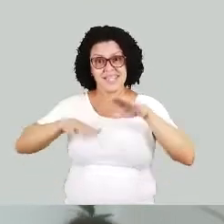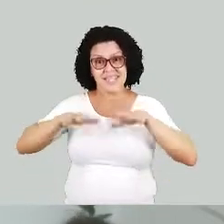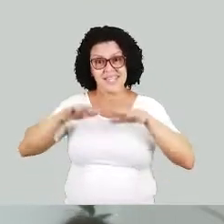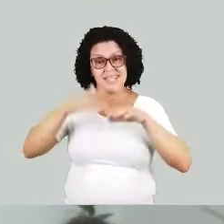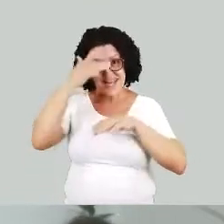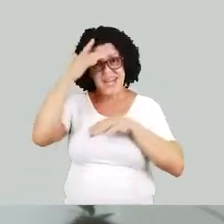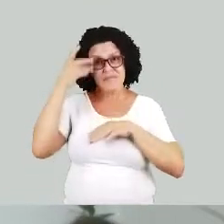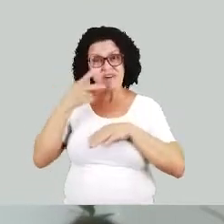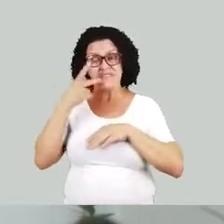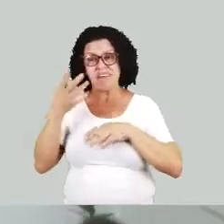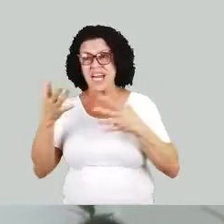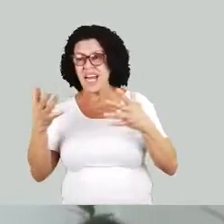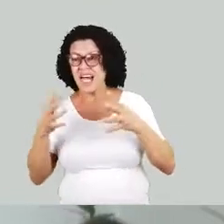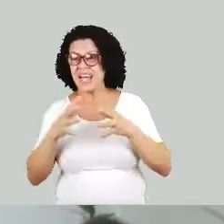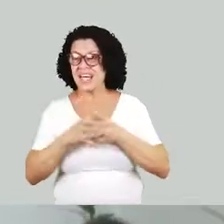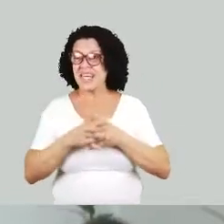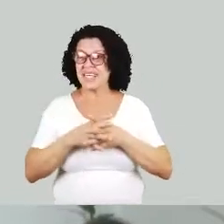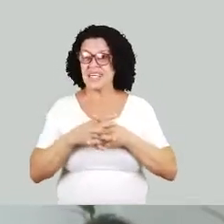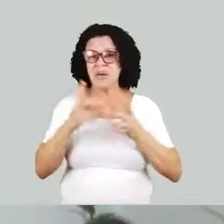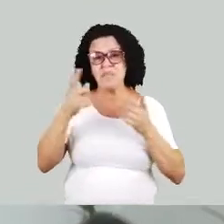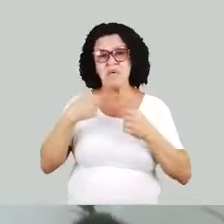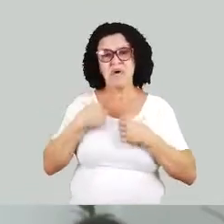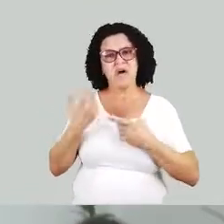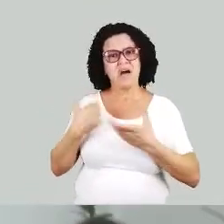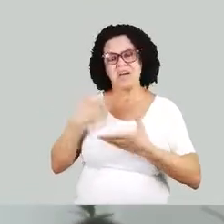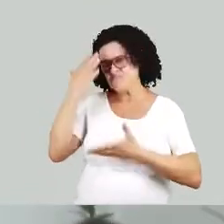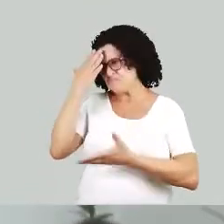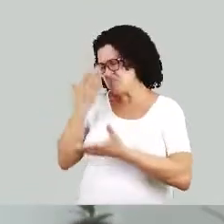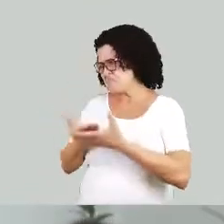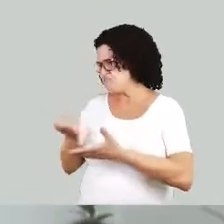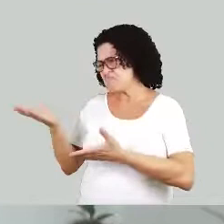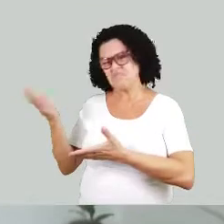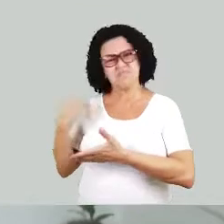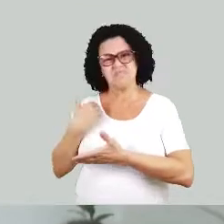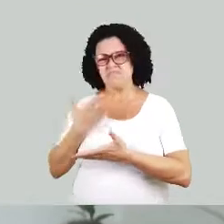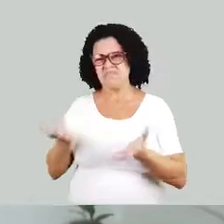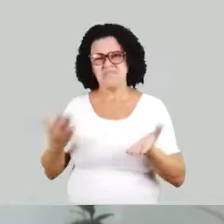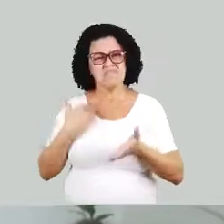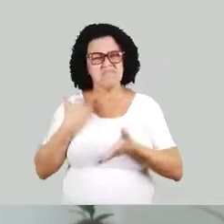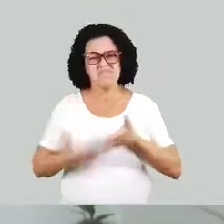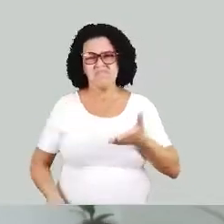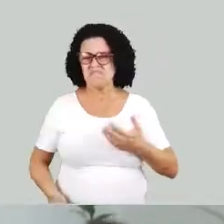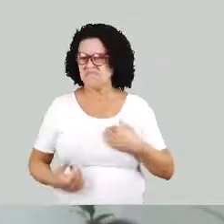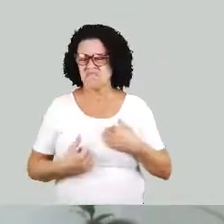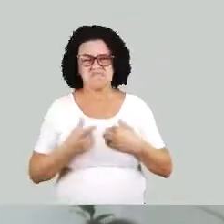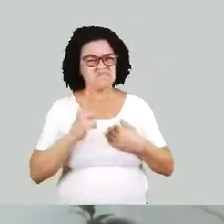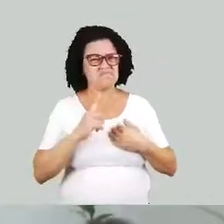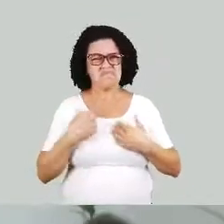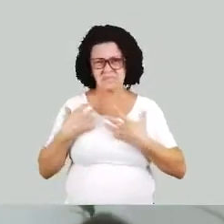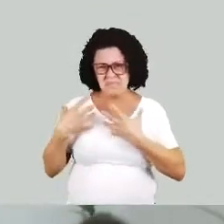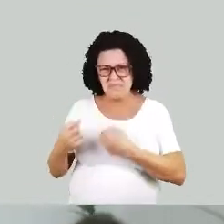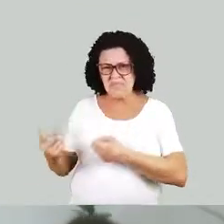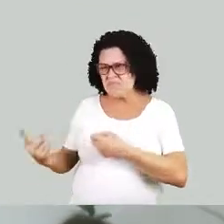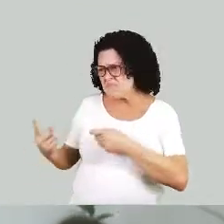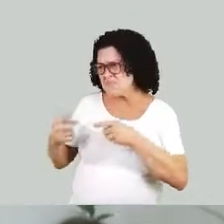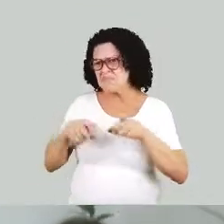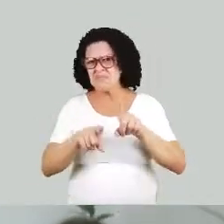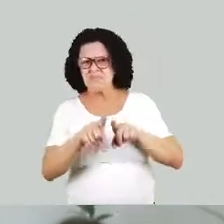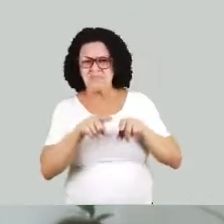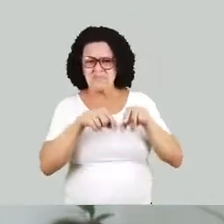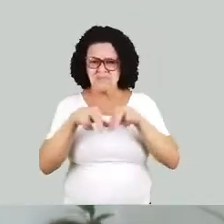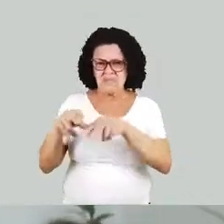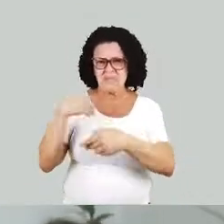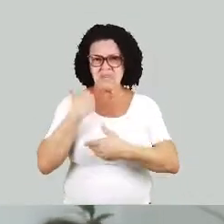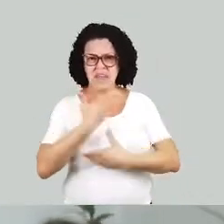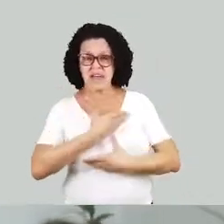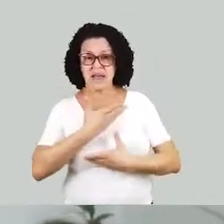se questionam em relação a isso, né? Puxa, mas eu perdi a confiança, não tem chance de reconciliar. Ou muitas vezes